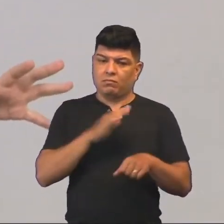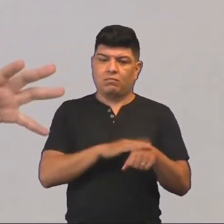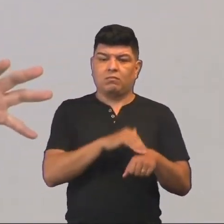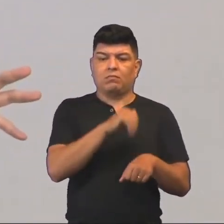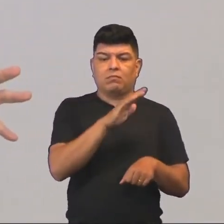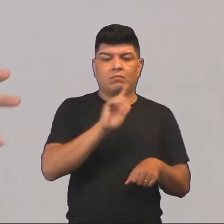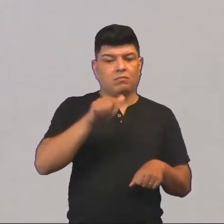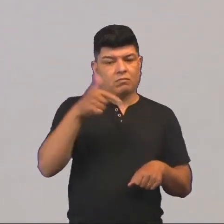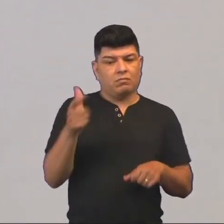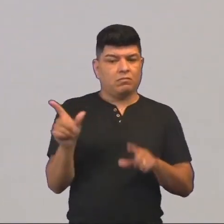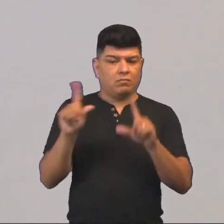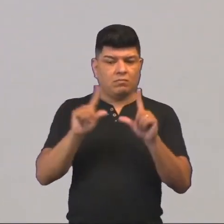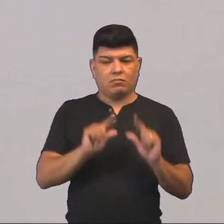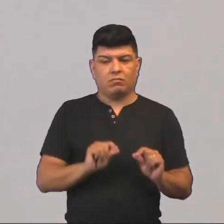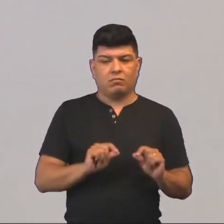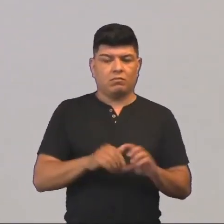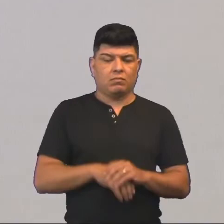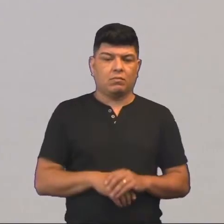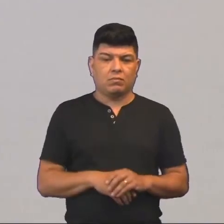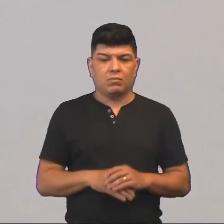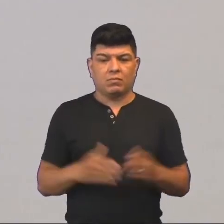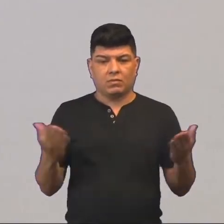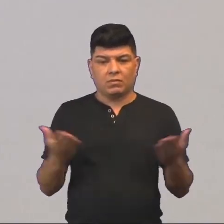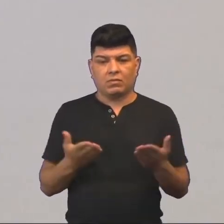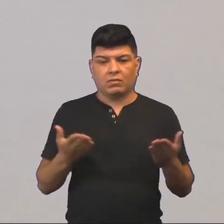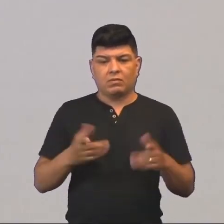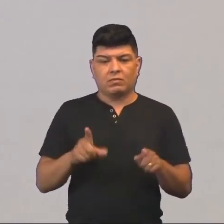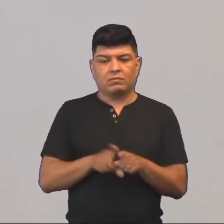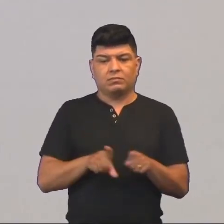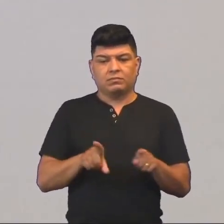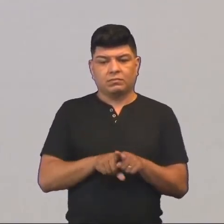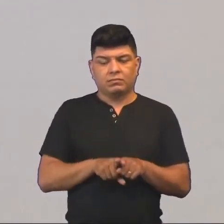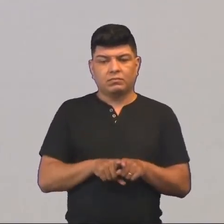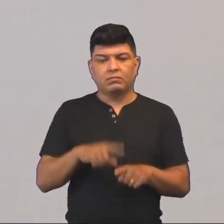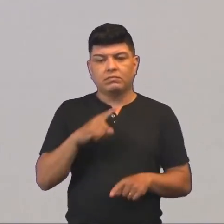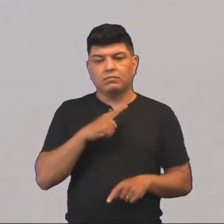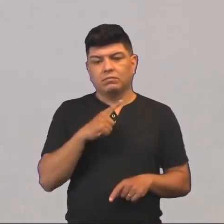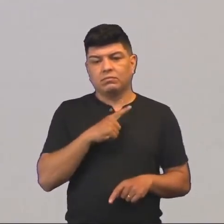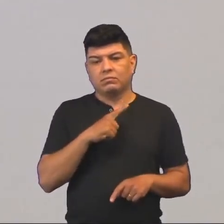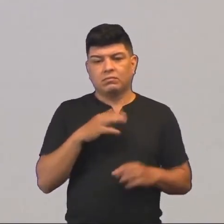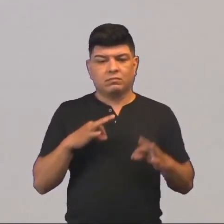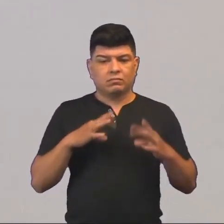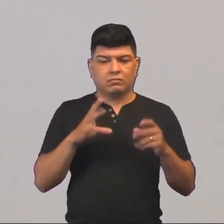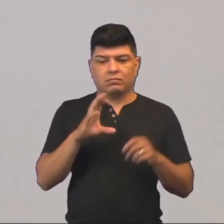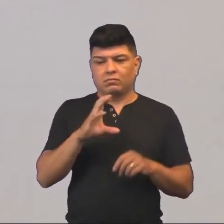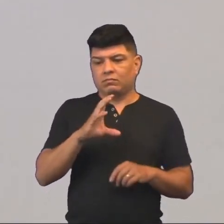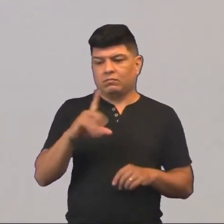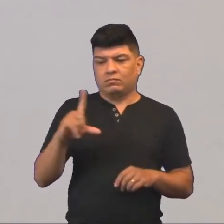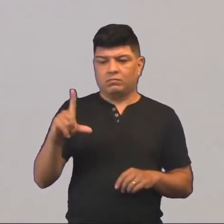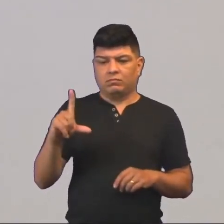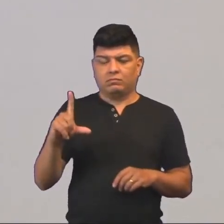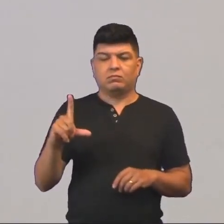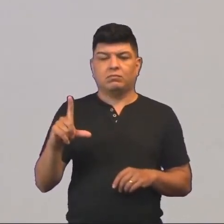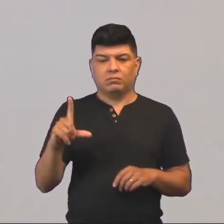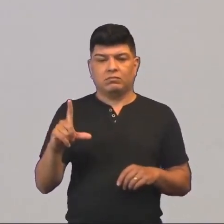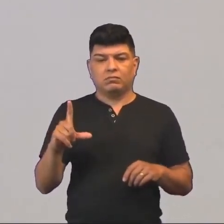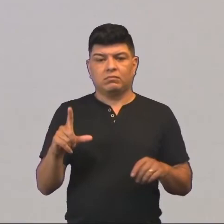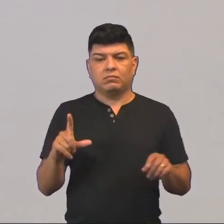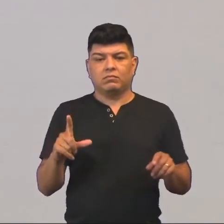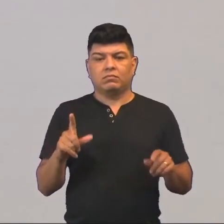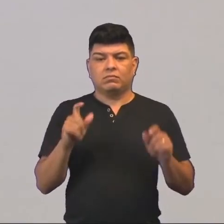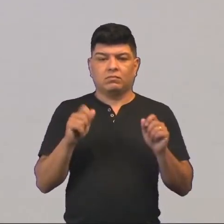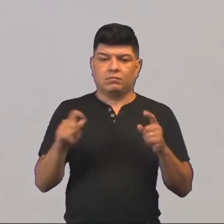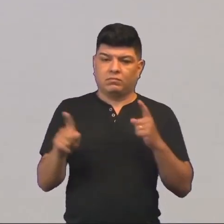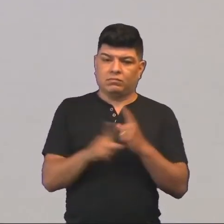energia e outros puxam menos. E hoje a gente também tem, né, toda a classificação de energia. Os eletrodomésticos que